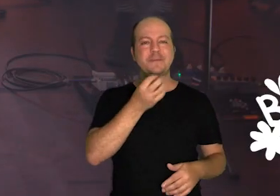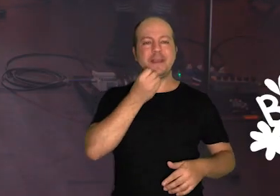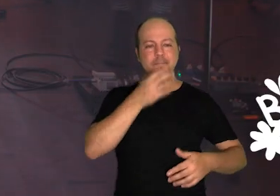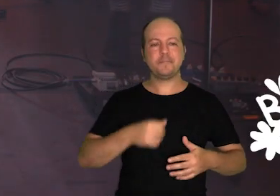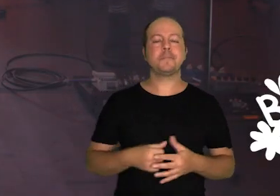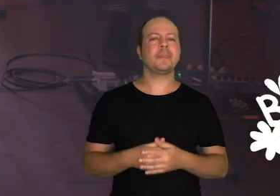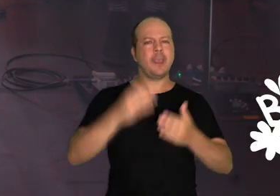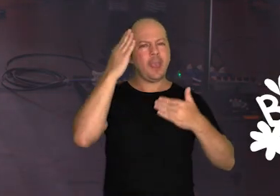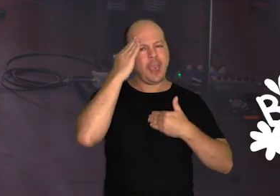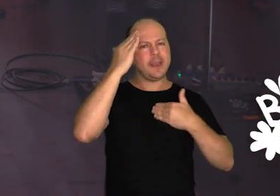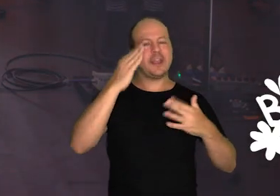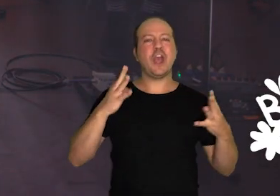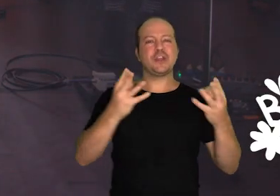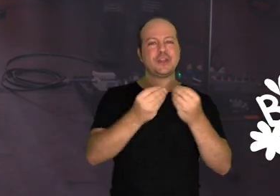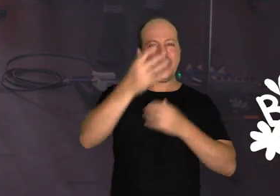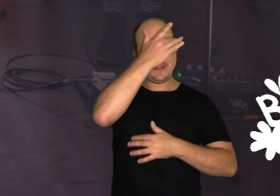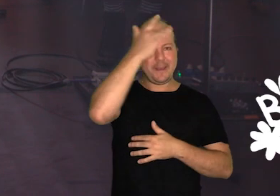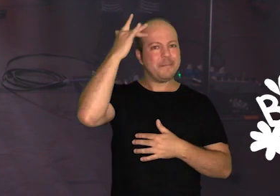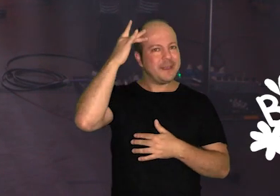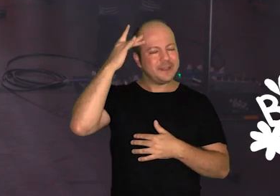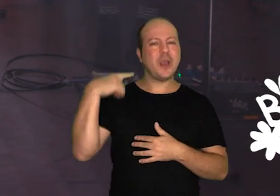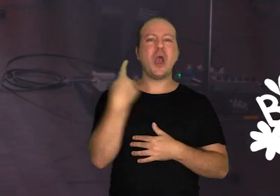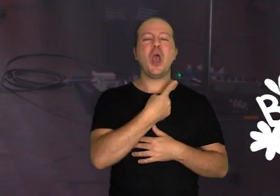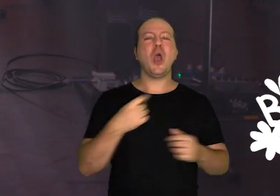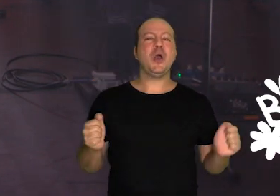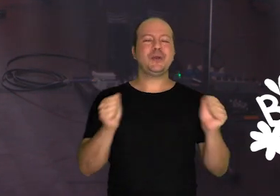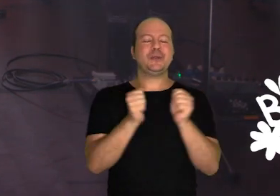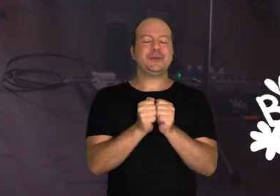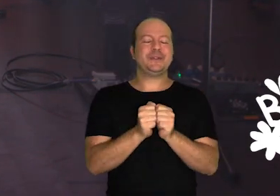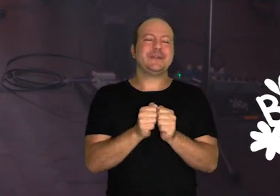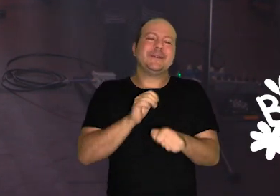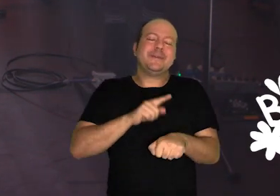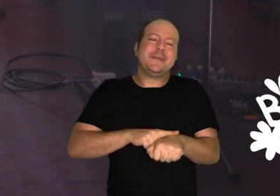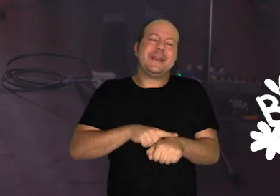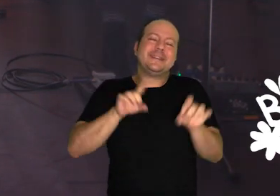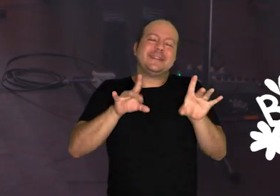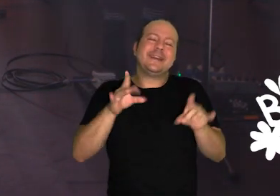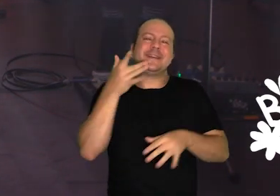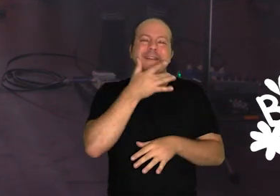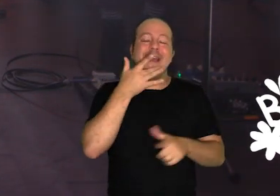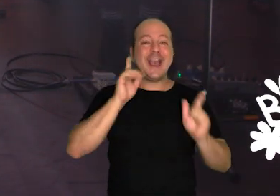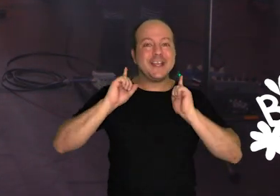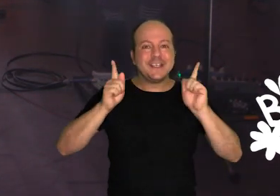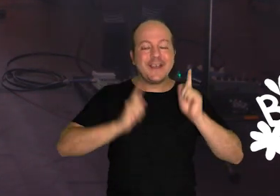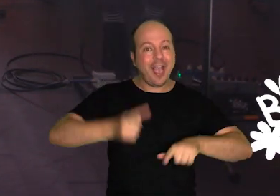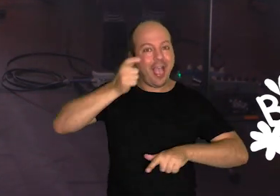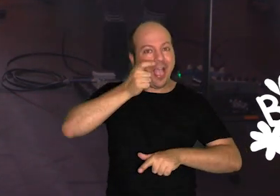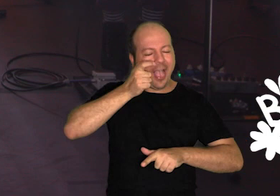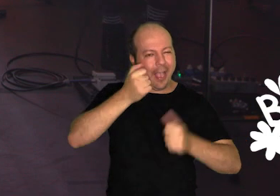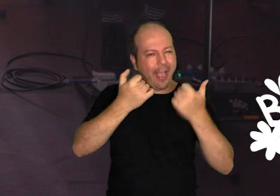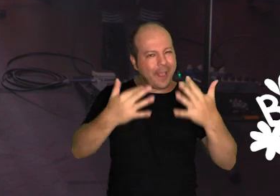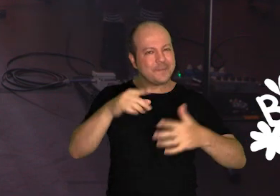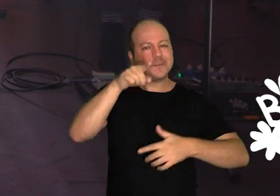Agora a gente quer agradecer a todas as pessoas que participaram para a gente poder estar aqui nesse momento tão gostoso e tão divertido com vocês que estão aí do outro lado da